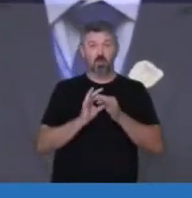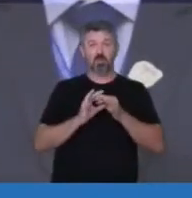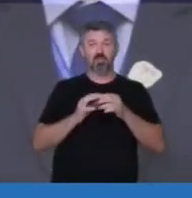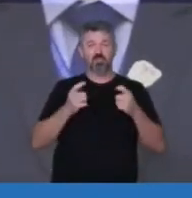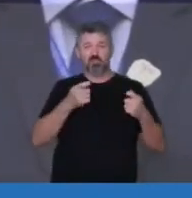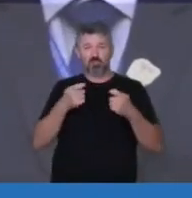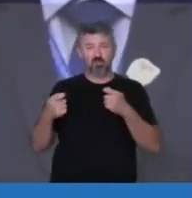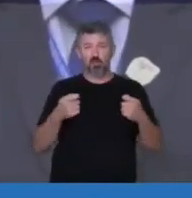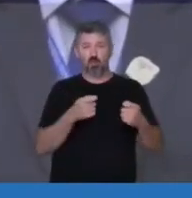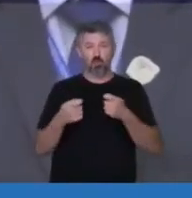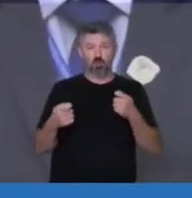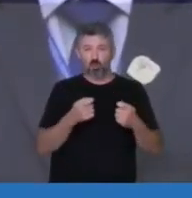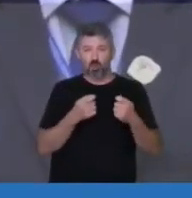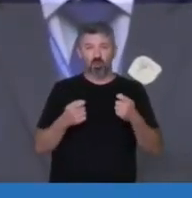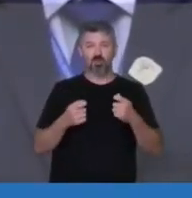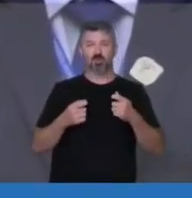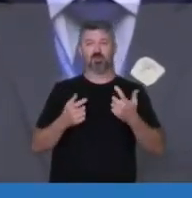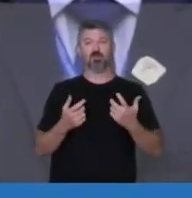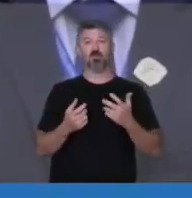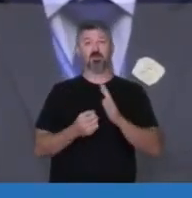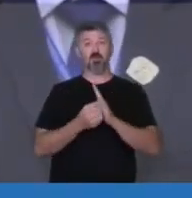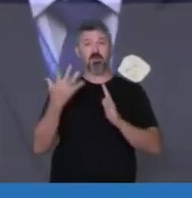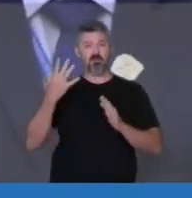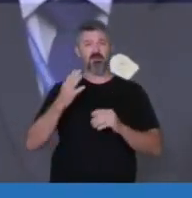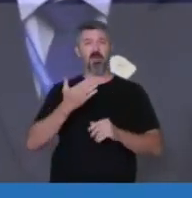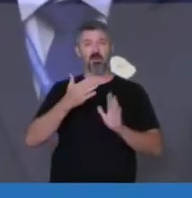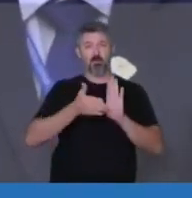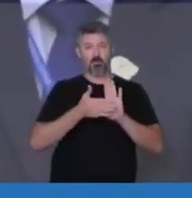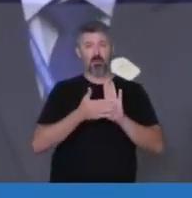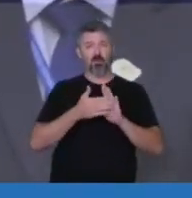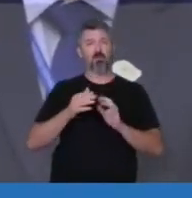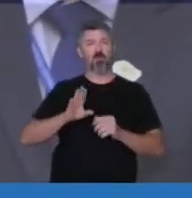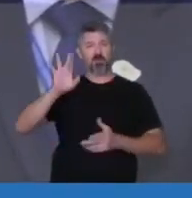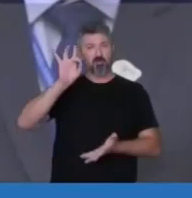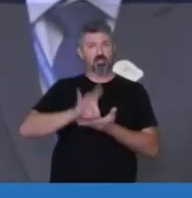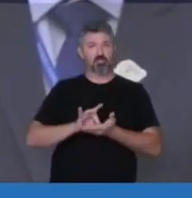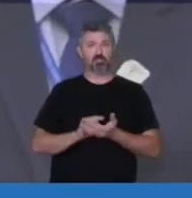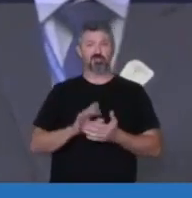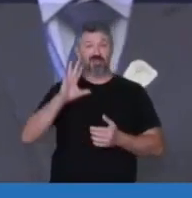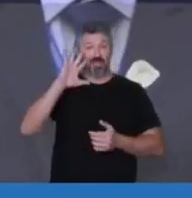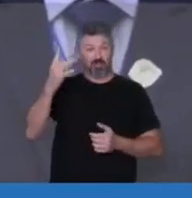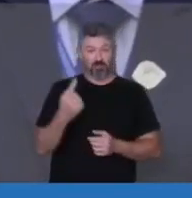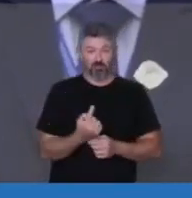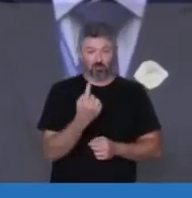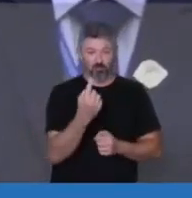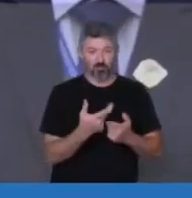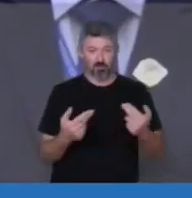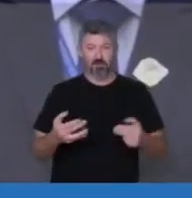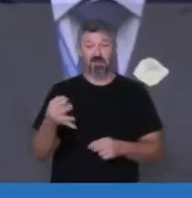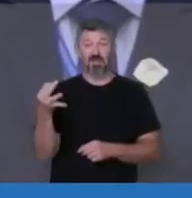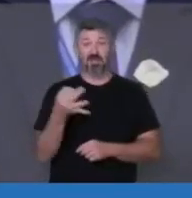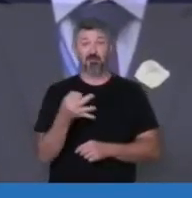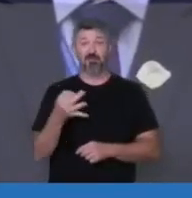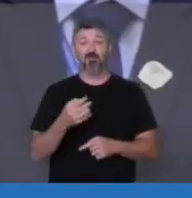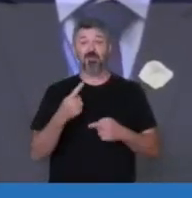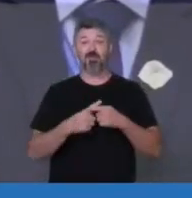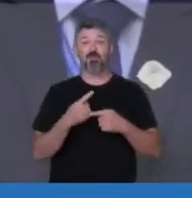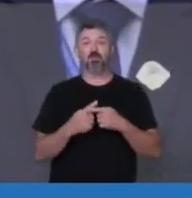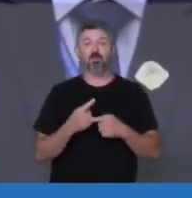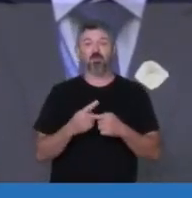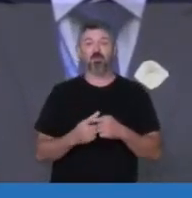exemplos de como a reforma vai impactar a sua vida a gente sempre disse isso aqui né Às vezes as discussões parecem